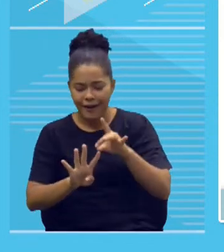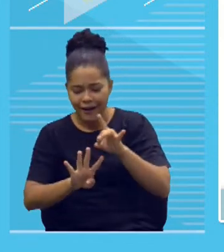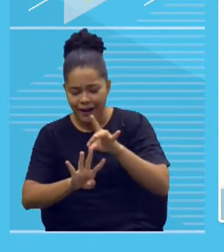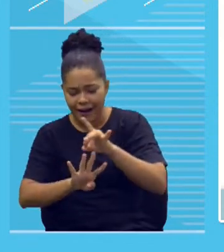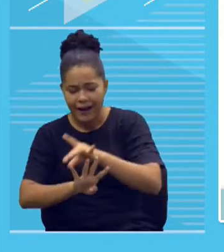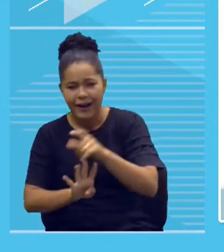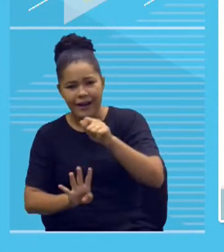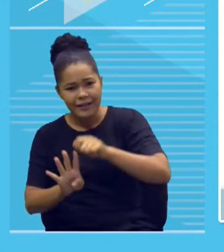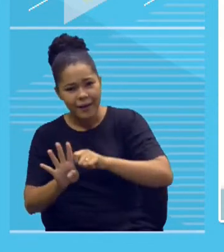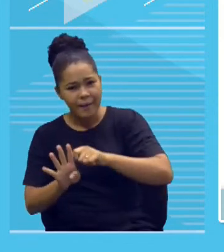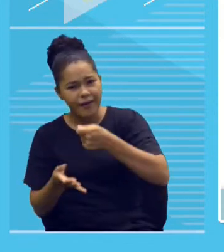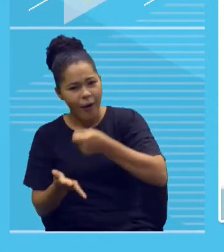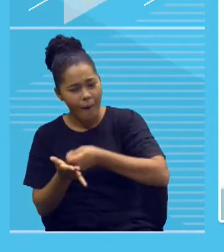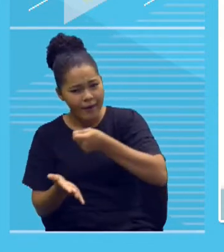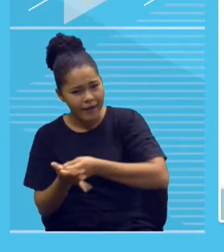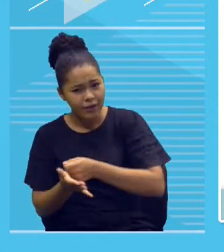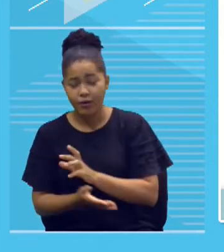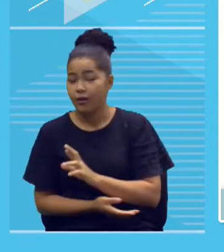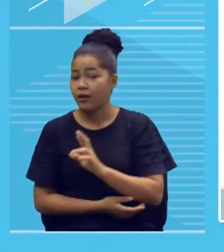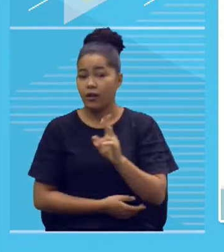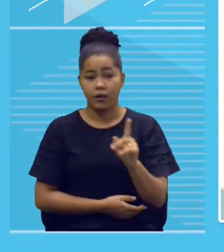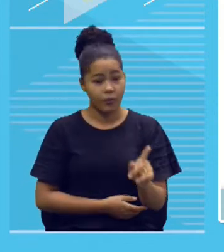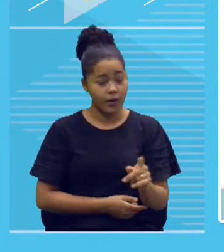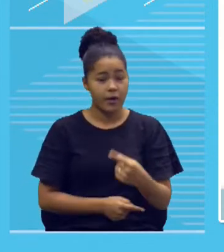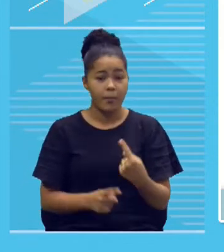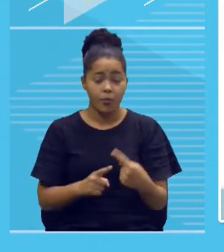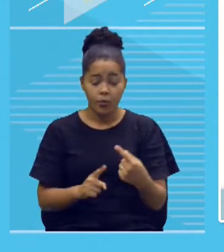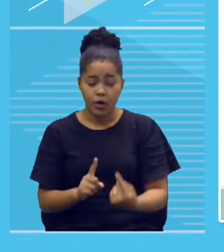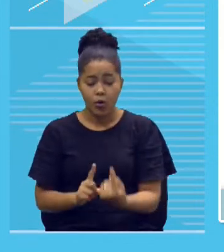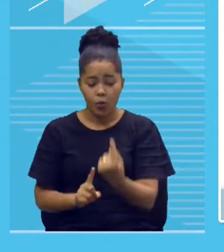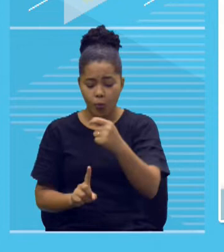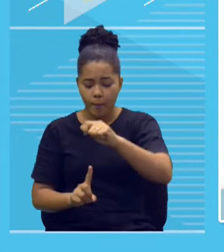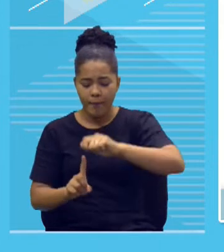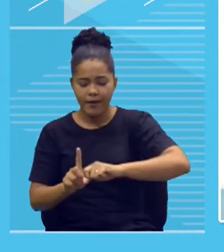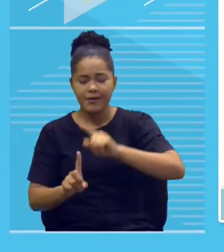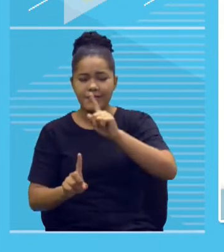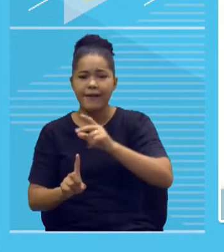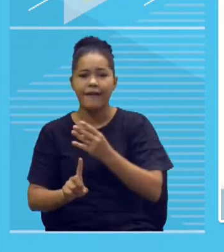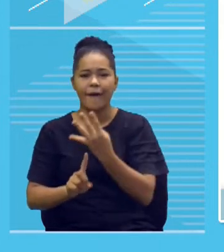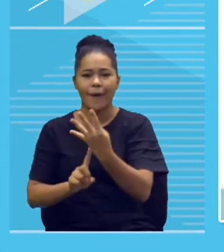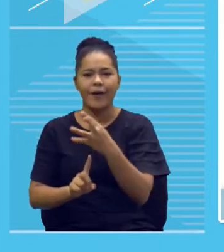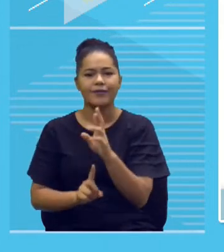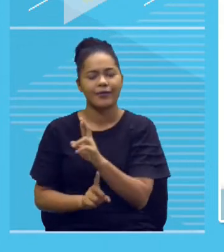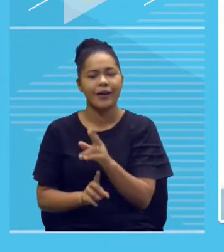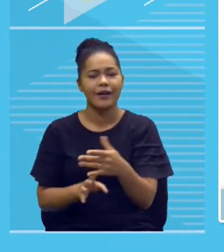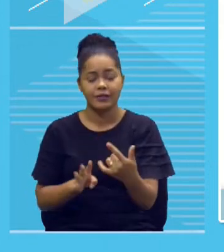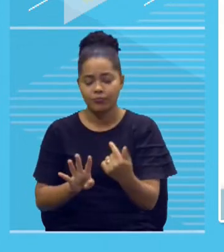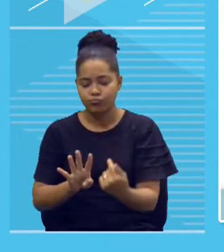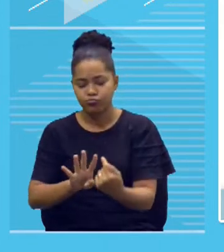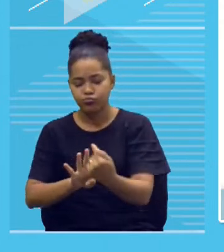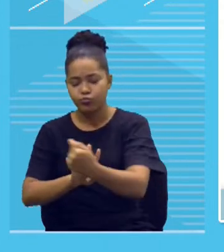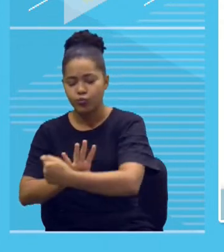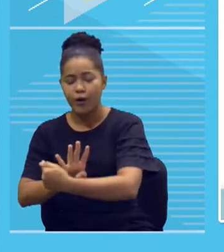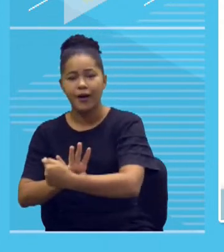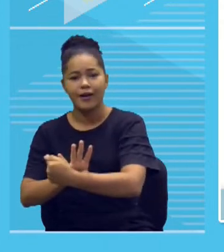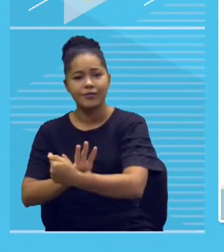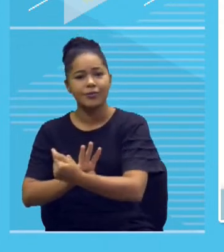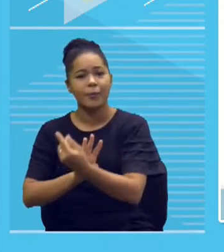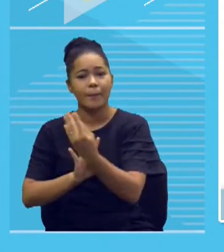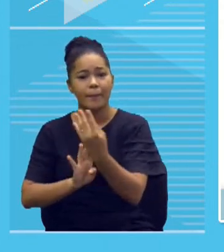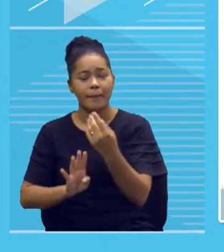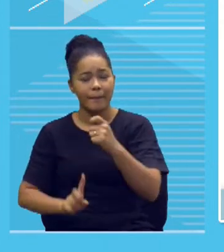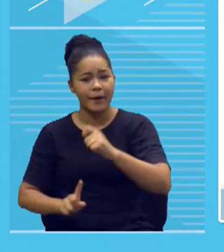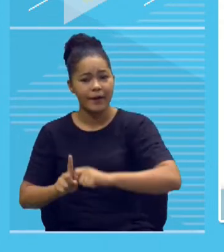professor se para um mês é quatro reais para quatro meses Professor